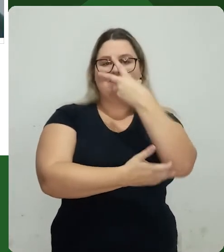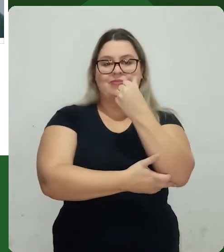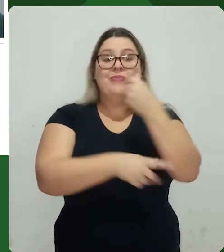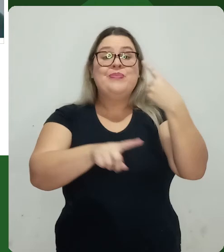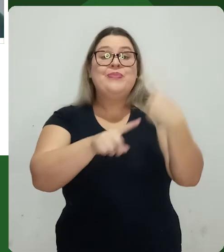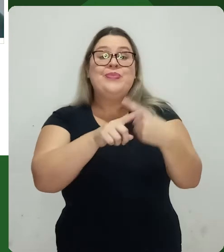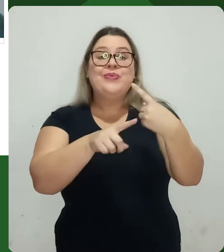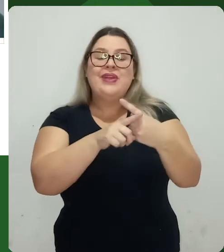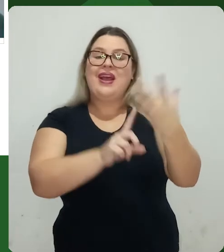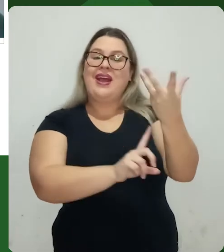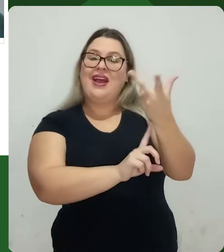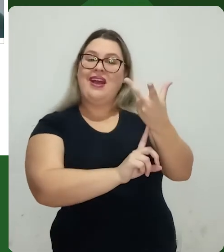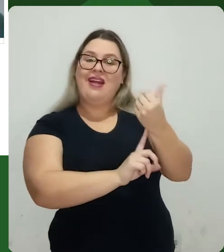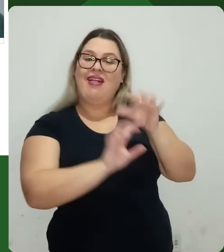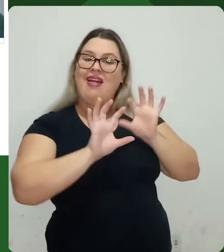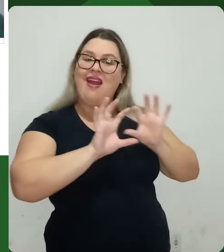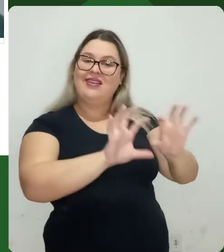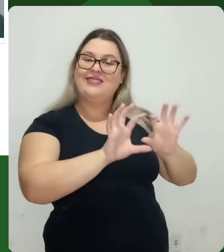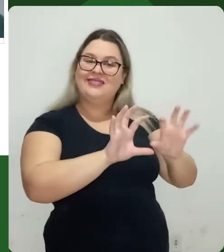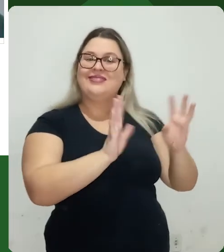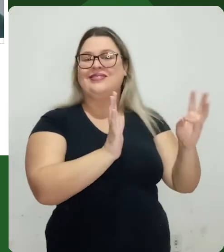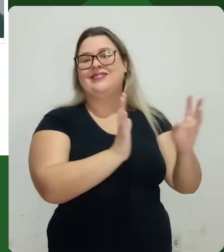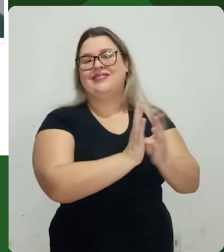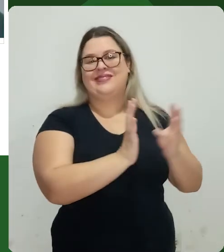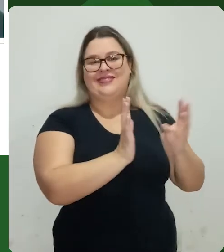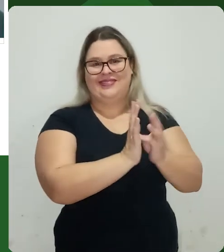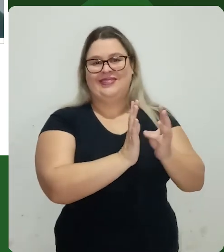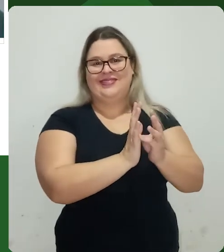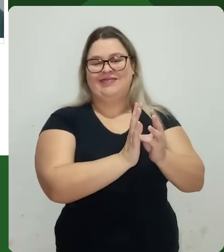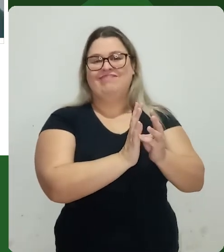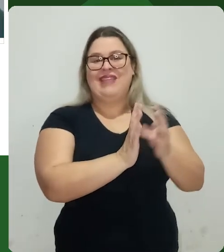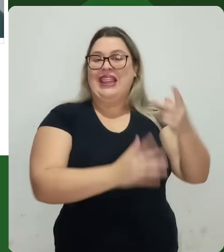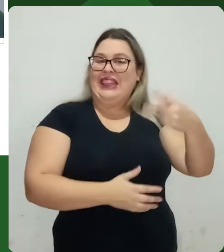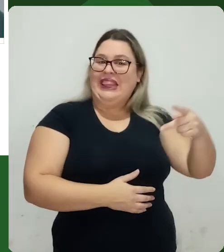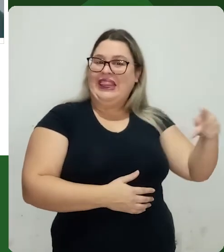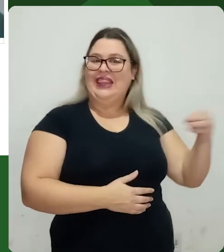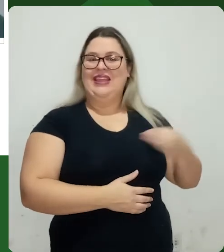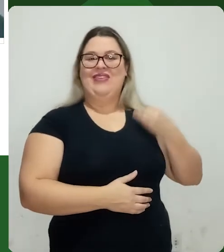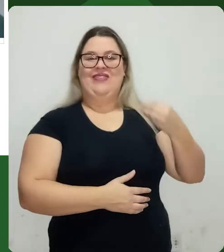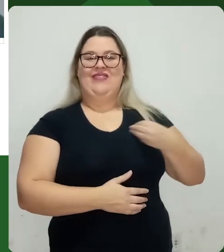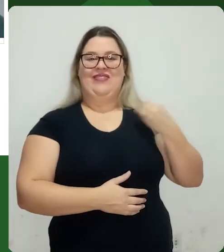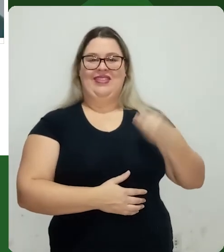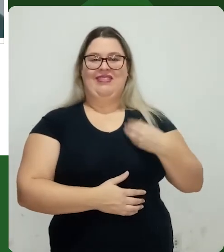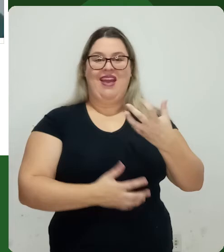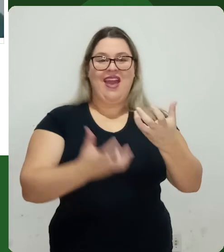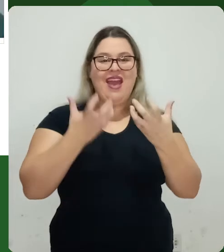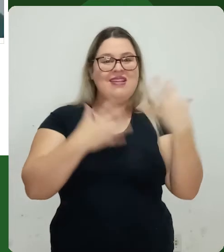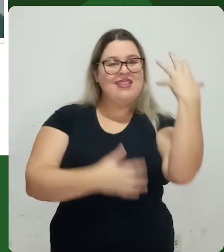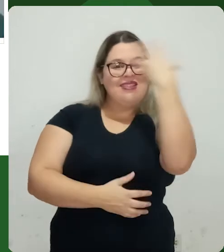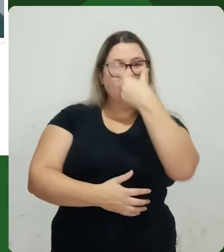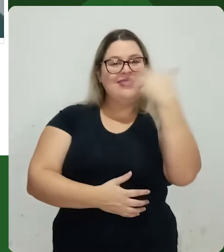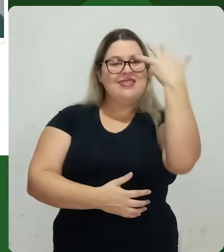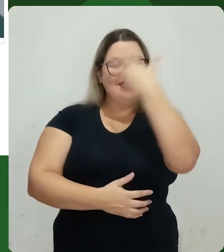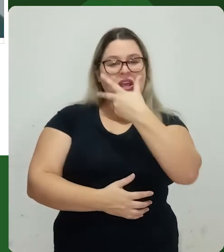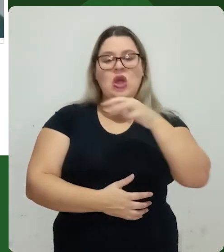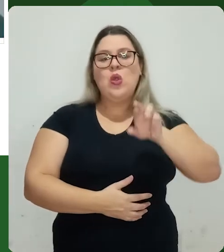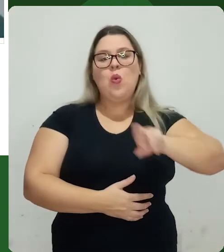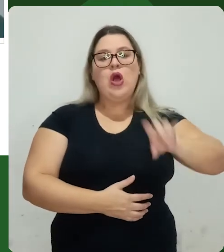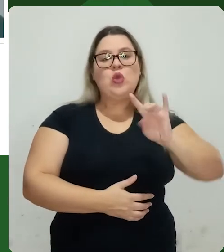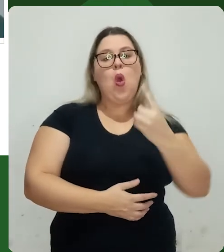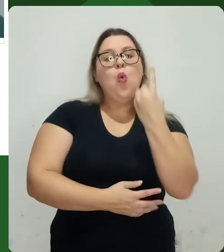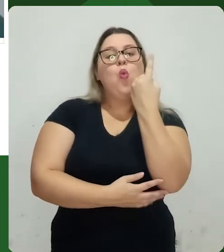ela fazia parte de todos os objetos da vida. A arte, ela estava incorporada ao cotidiano das pessoas e